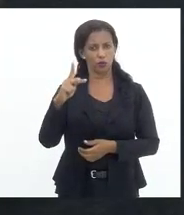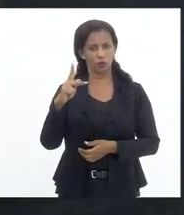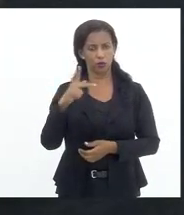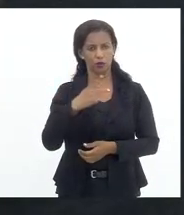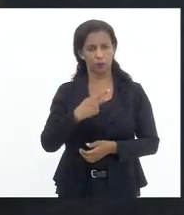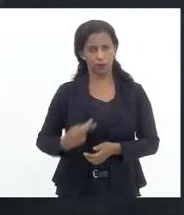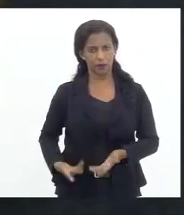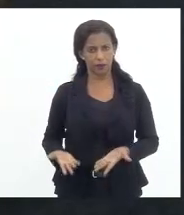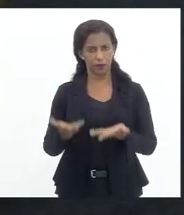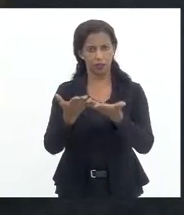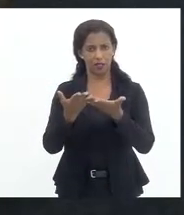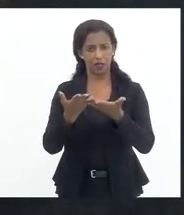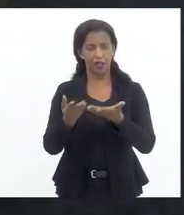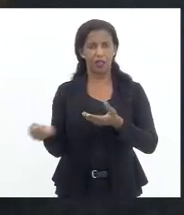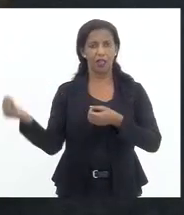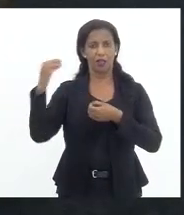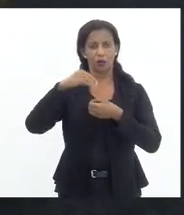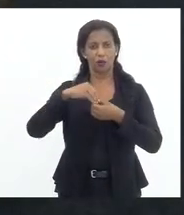ele acrescentou o vinho,